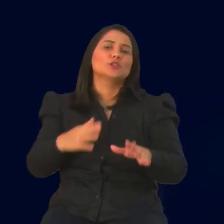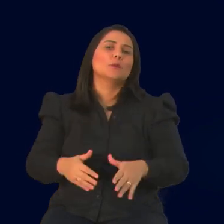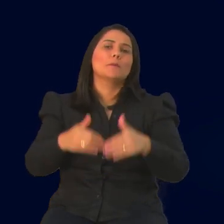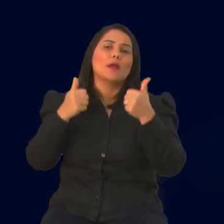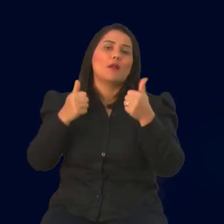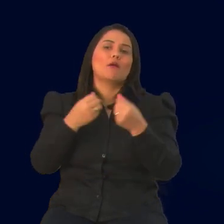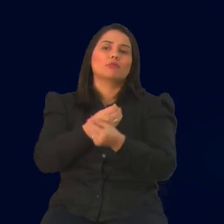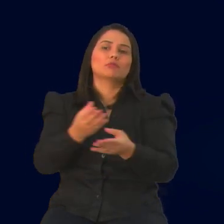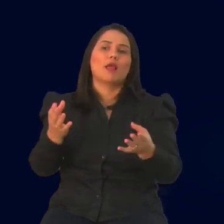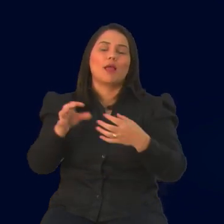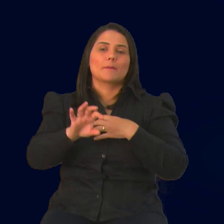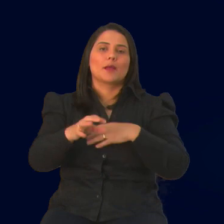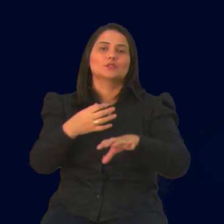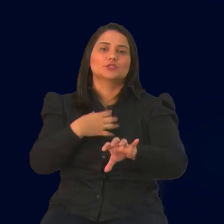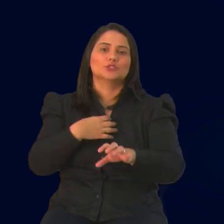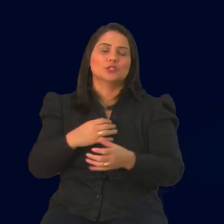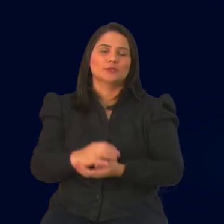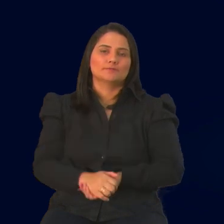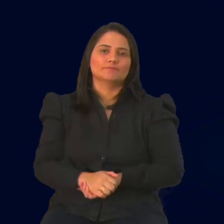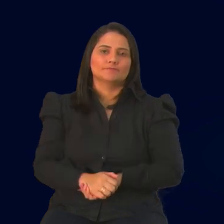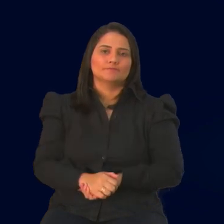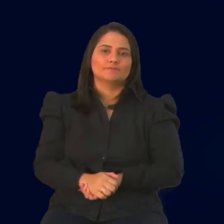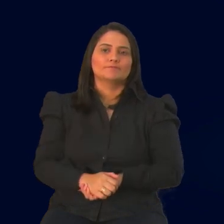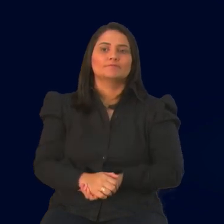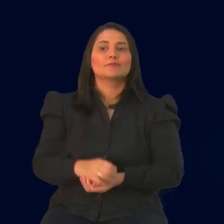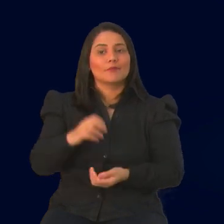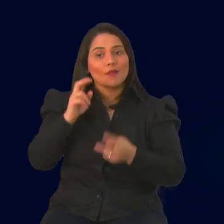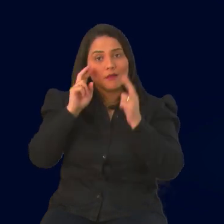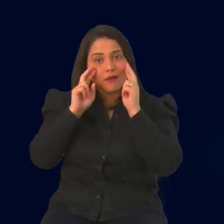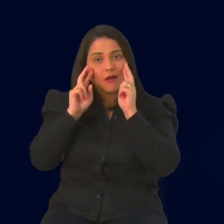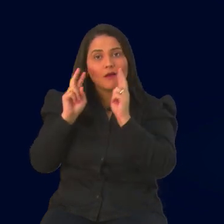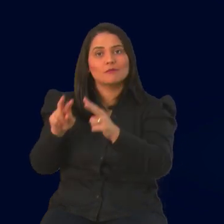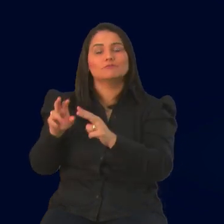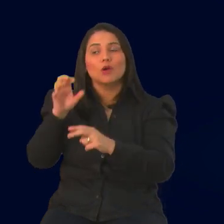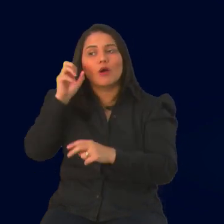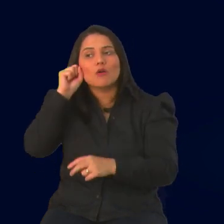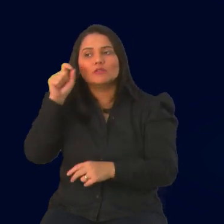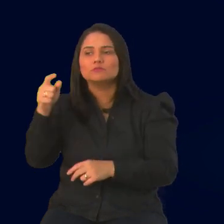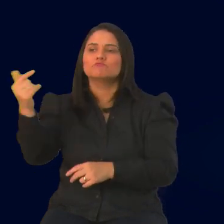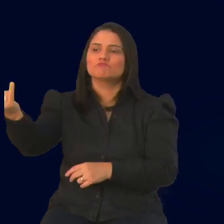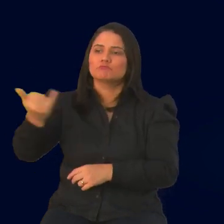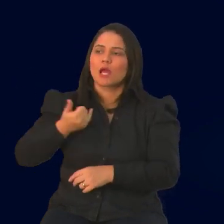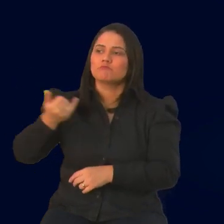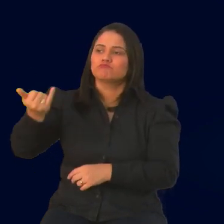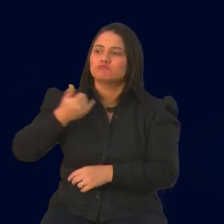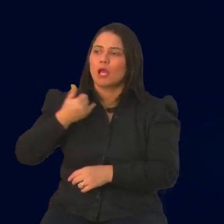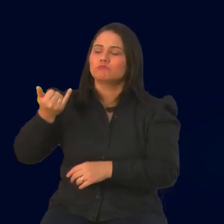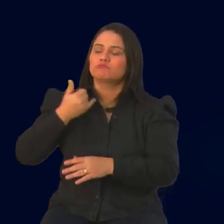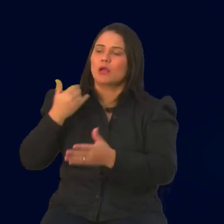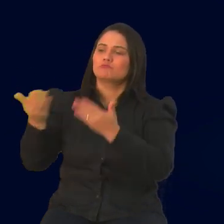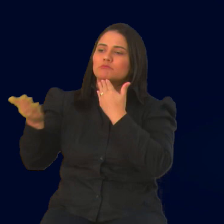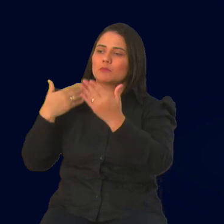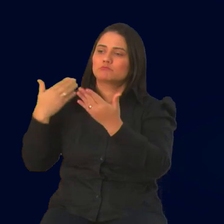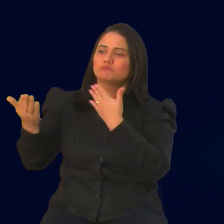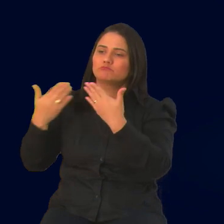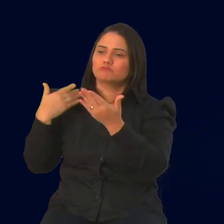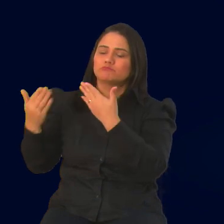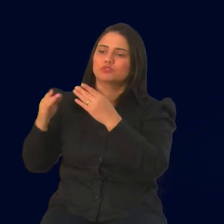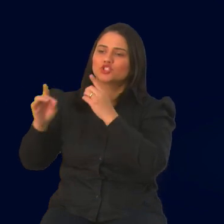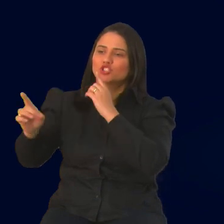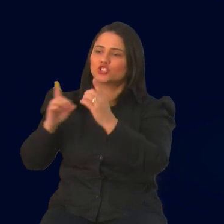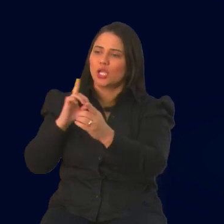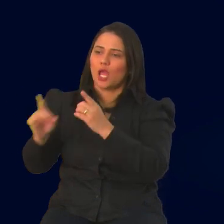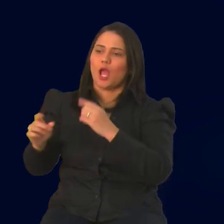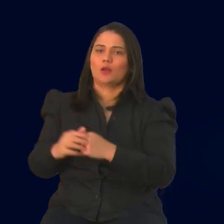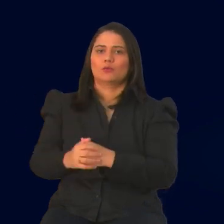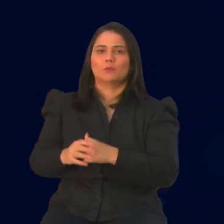nossas relações? Ouvindo, escutando, dialogando,